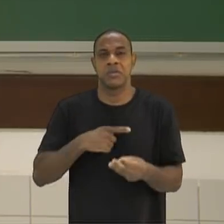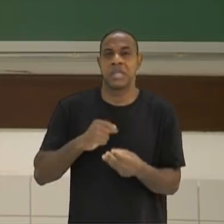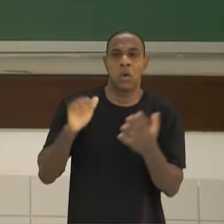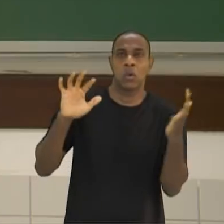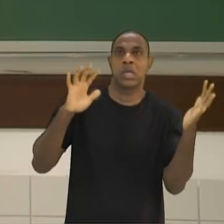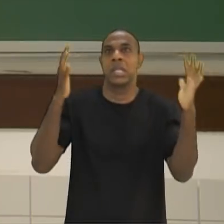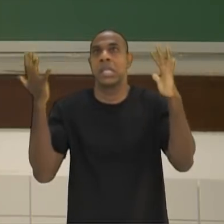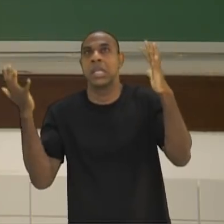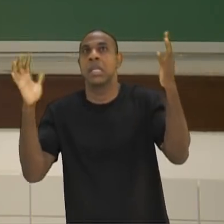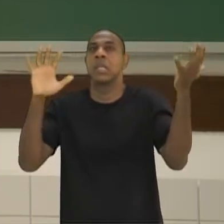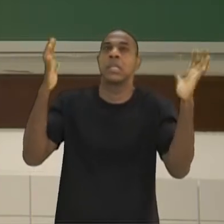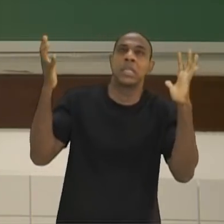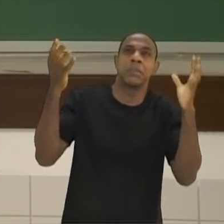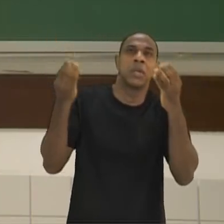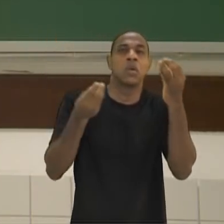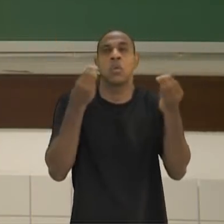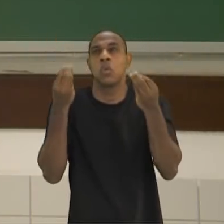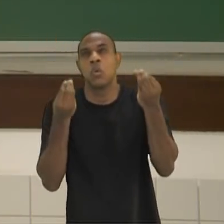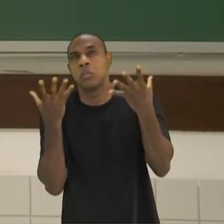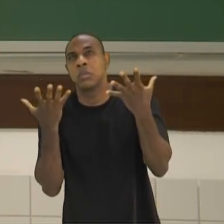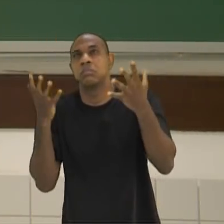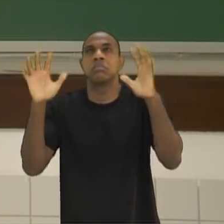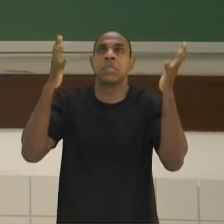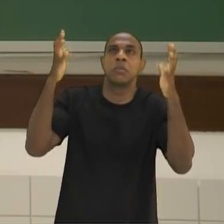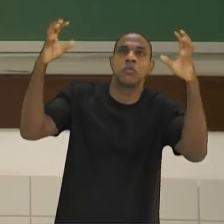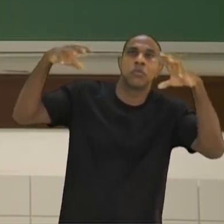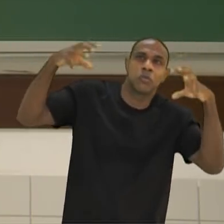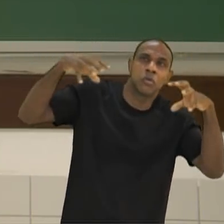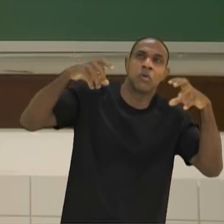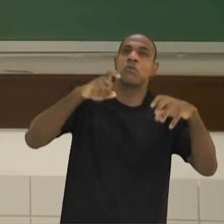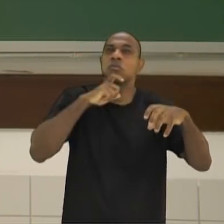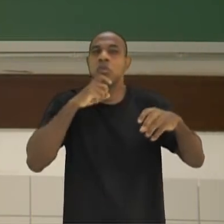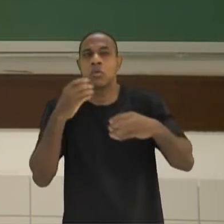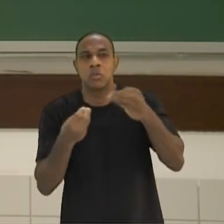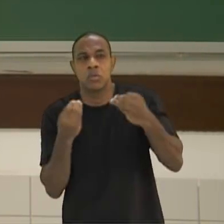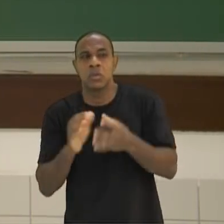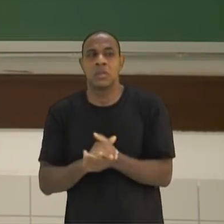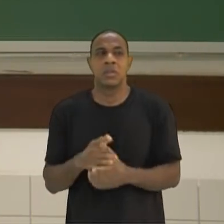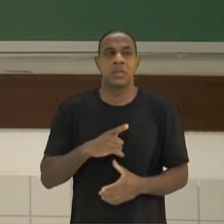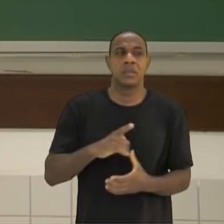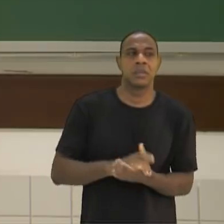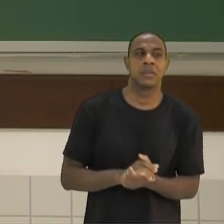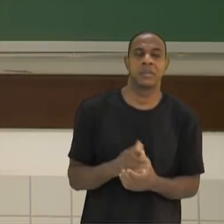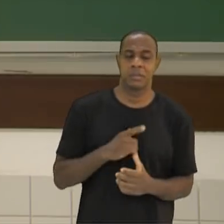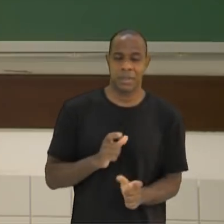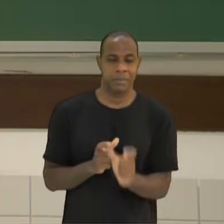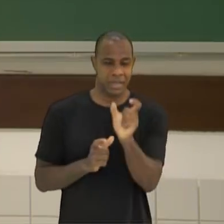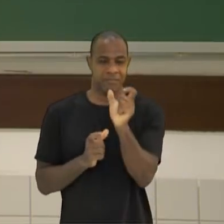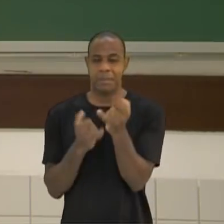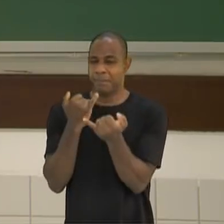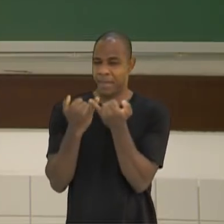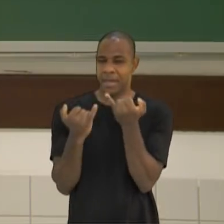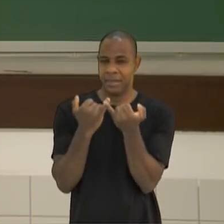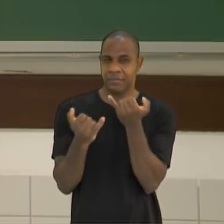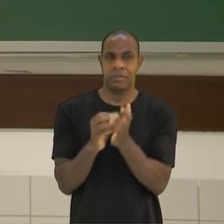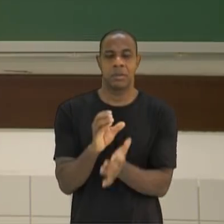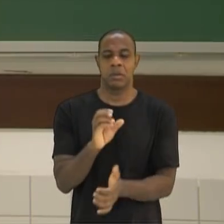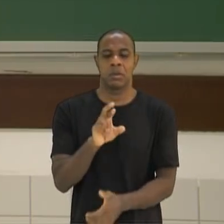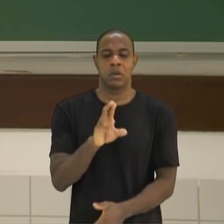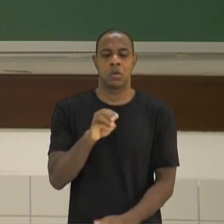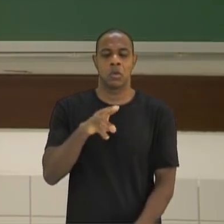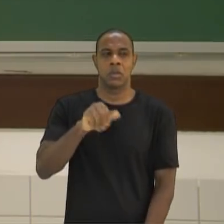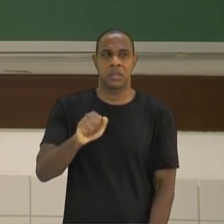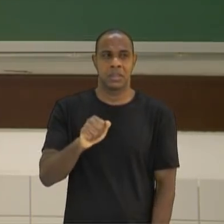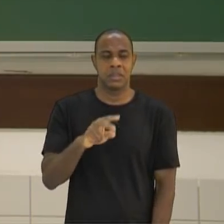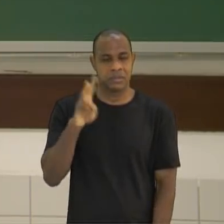clima, como que faz a previsão do tempo ali, é chamada de, tem uma palavra bem parecida com crônica. E